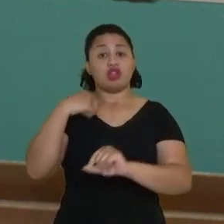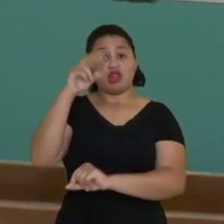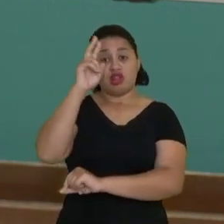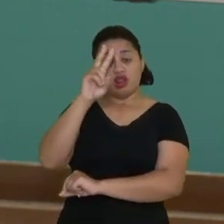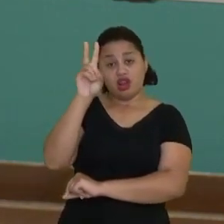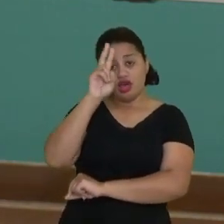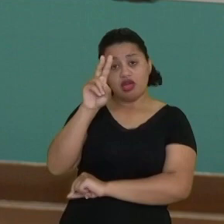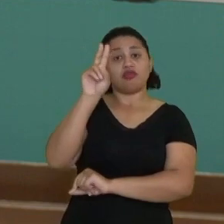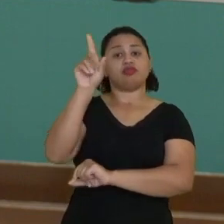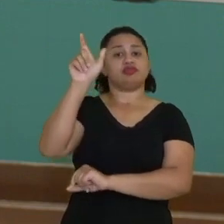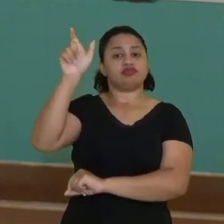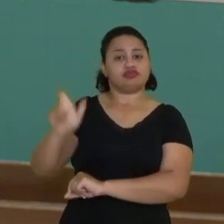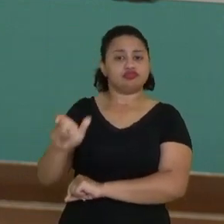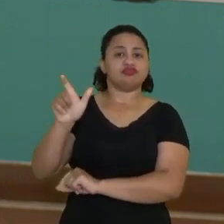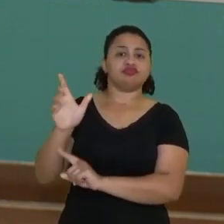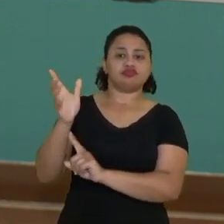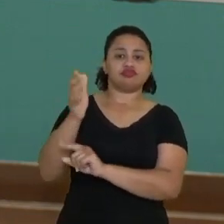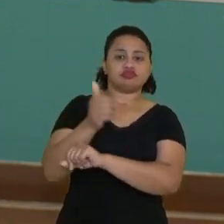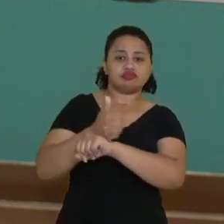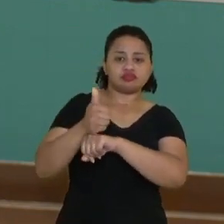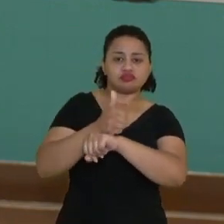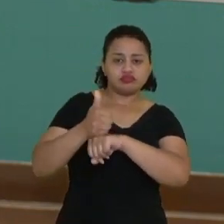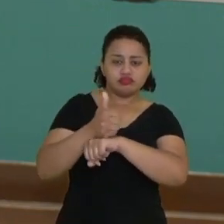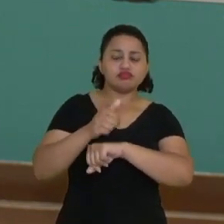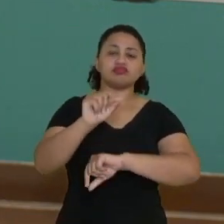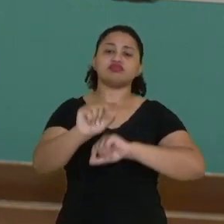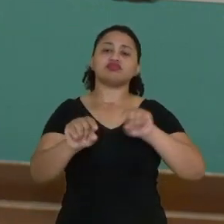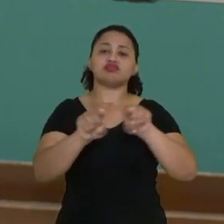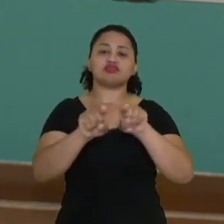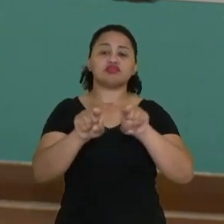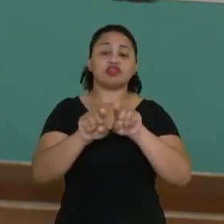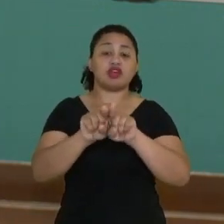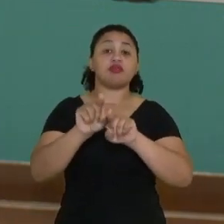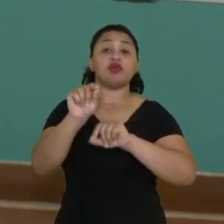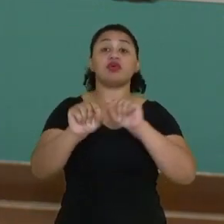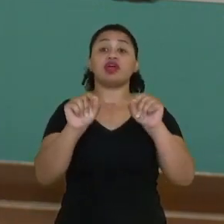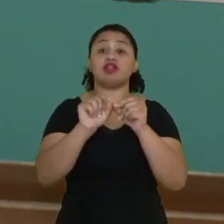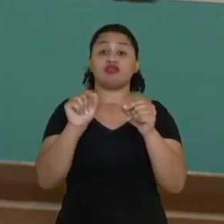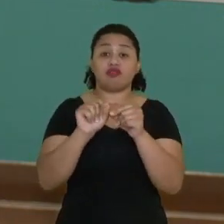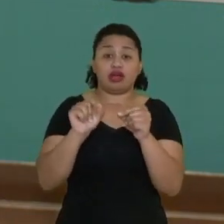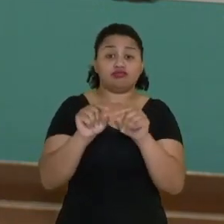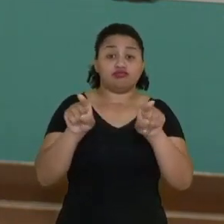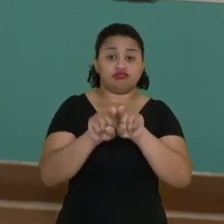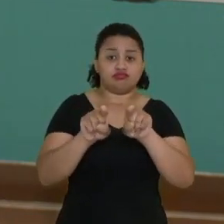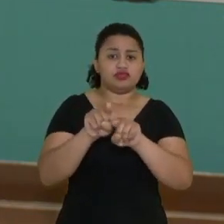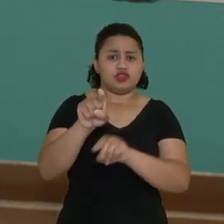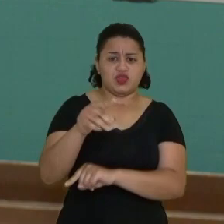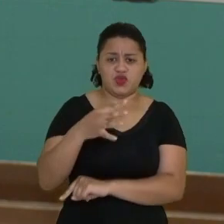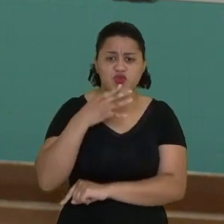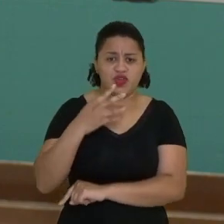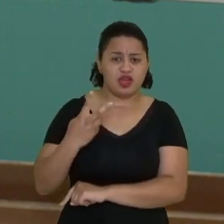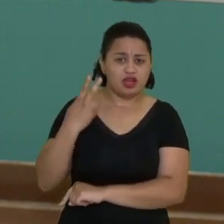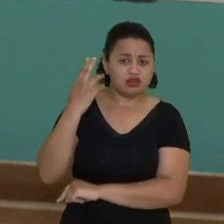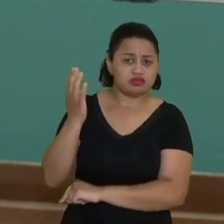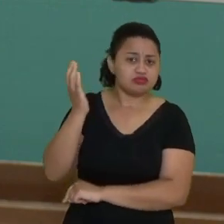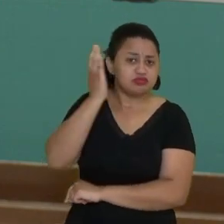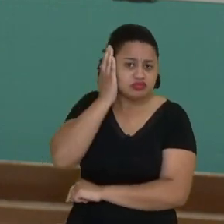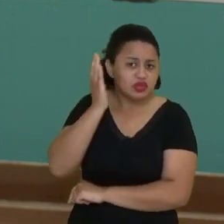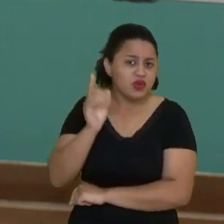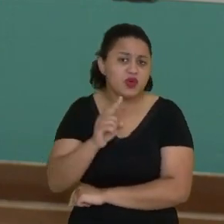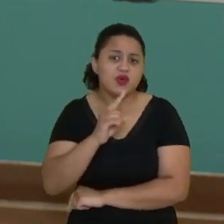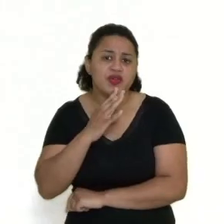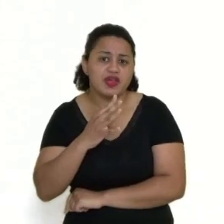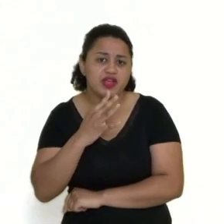lembra sobre esse artista, o que que a gente lembra sobre a arte que ele fez, né? Você já ouviu falar sobre esse artista, sobre o Vincent van